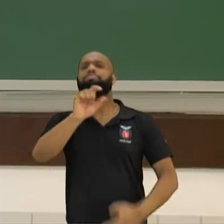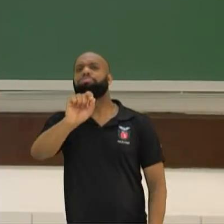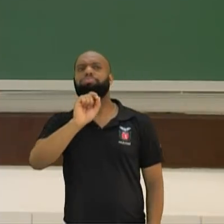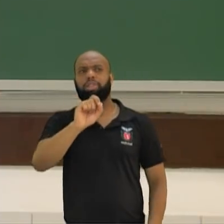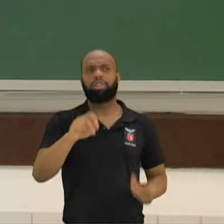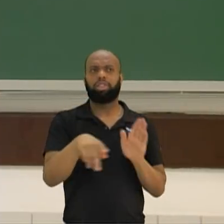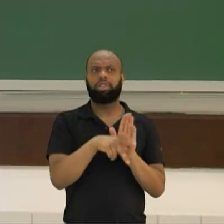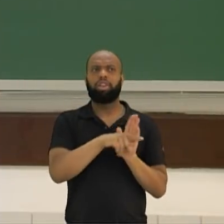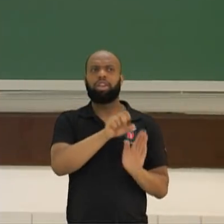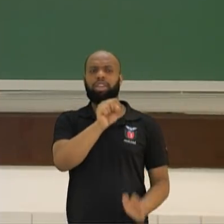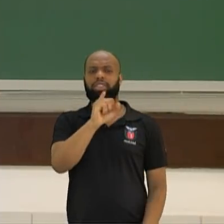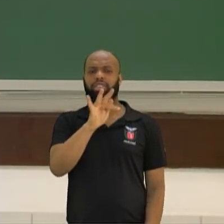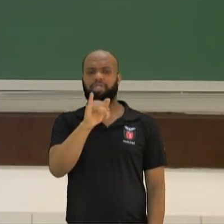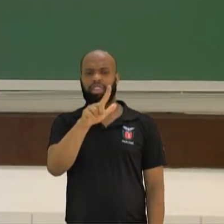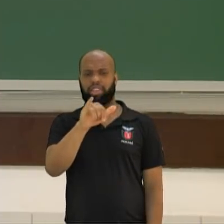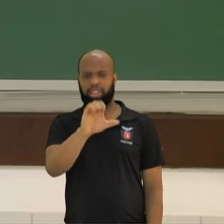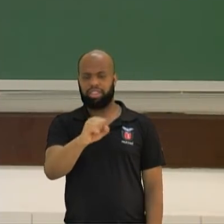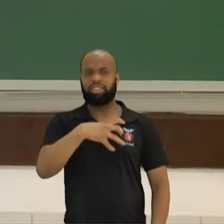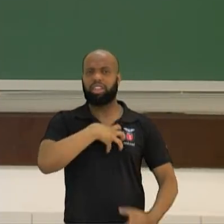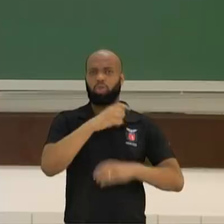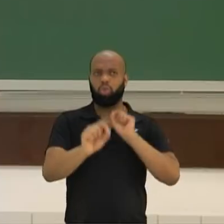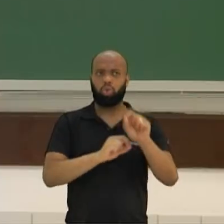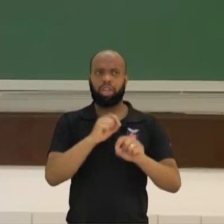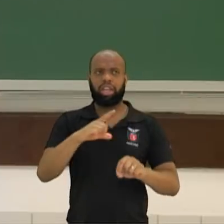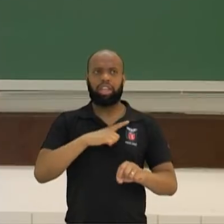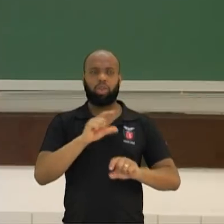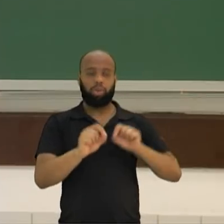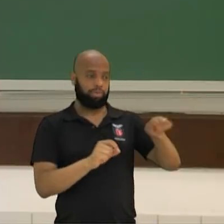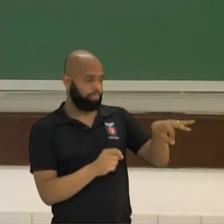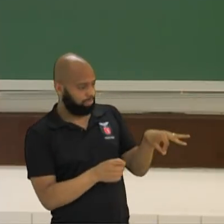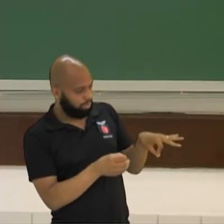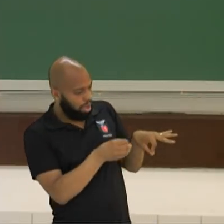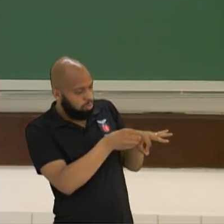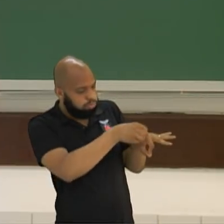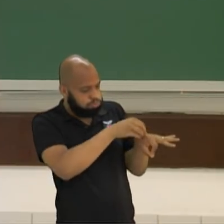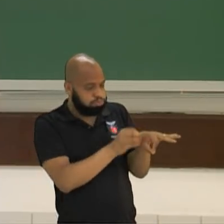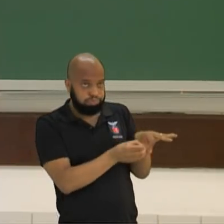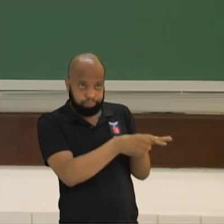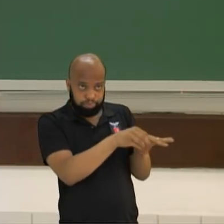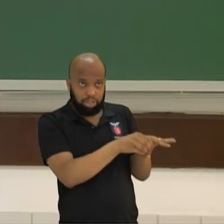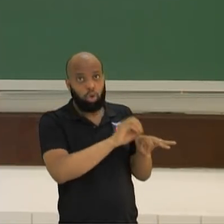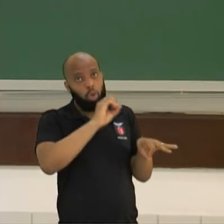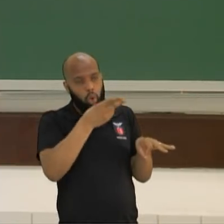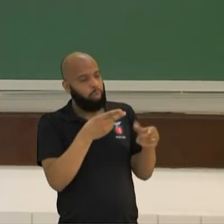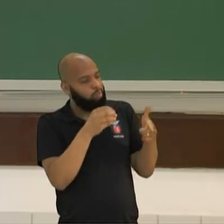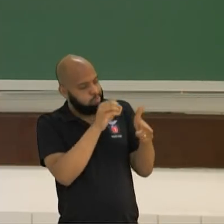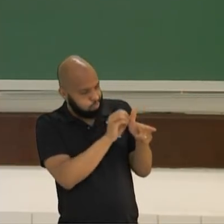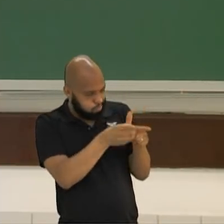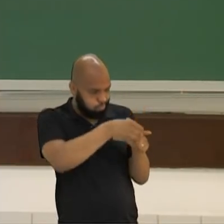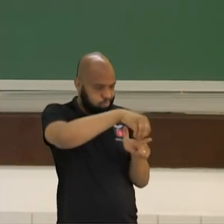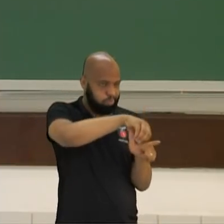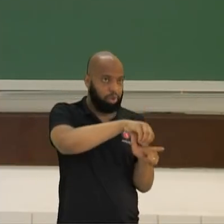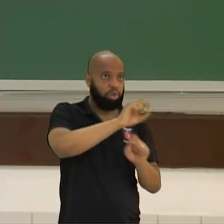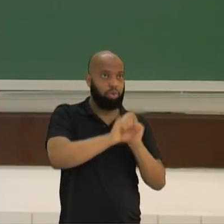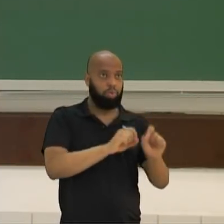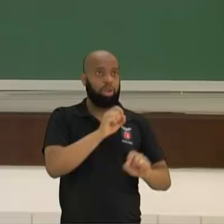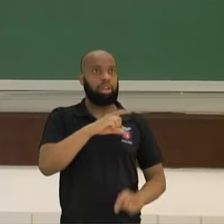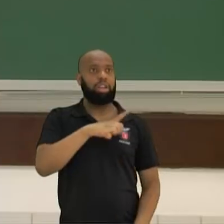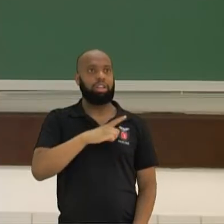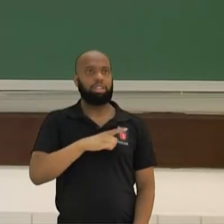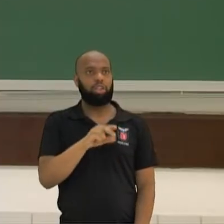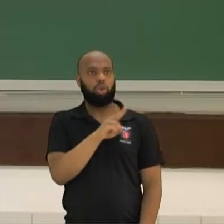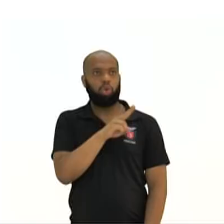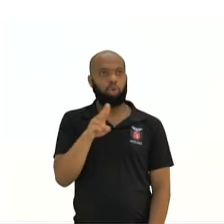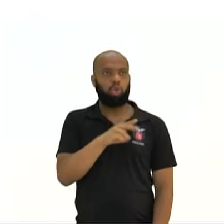da sífilis, então nós vimos que são lesões na genitália. Essas lesões, né, são chamadas de cancro duro,